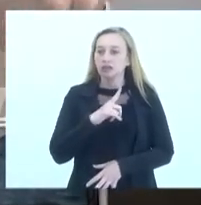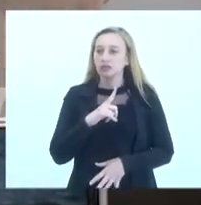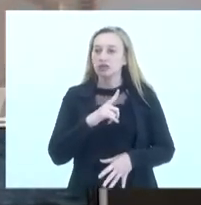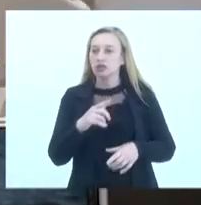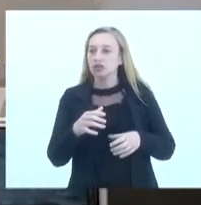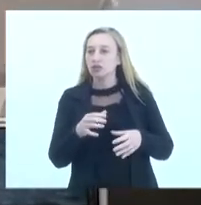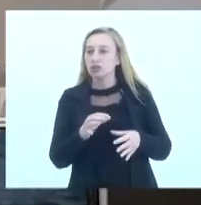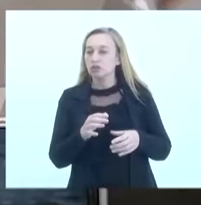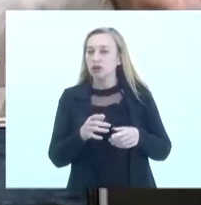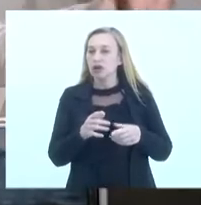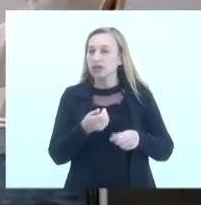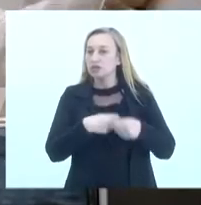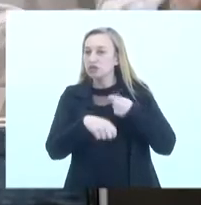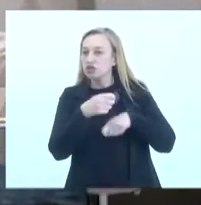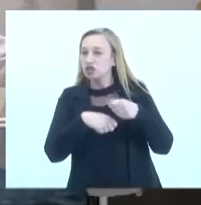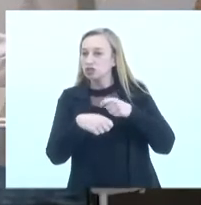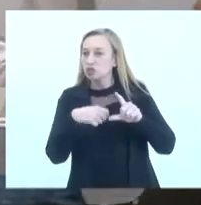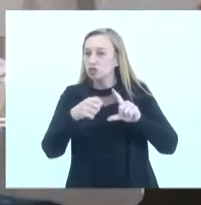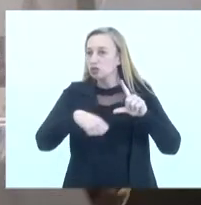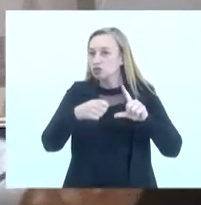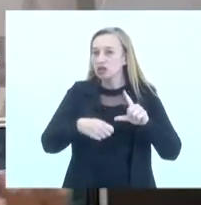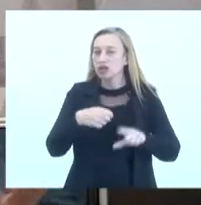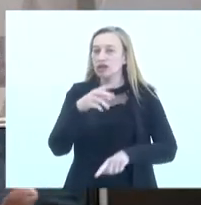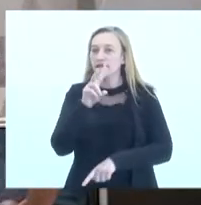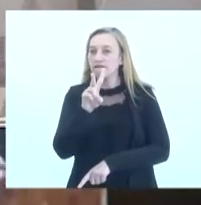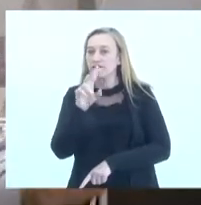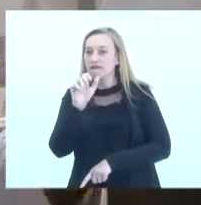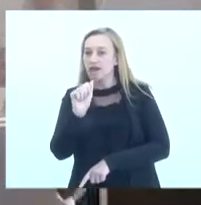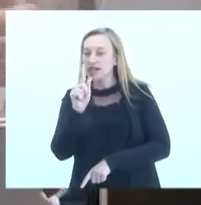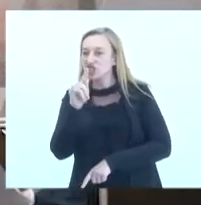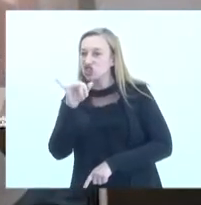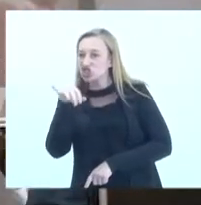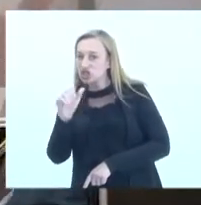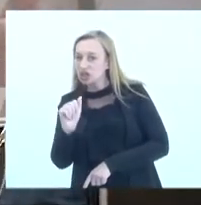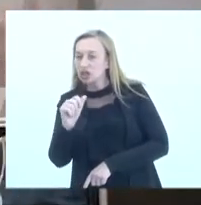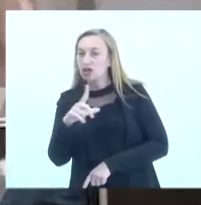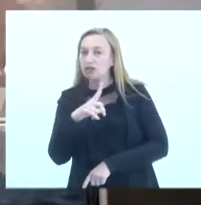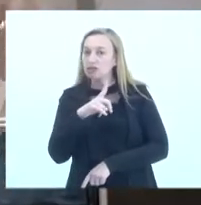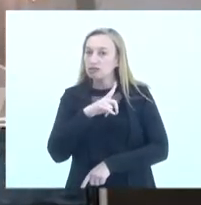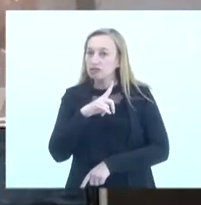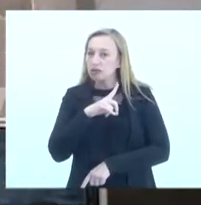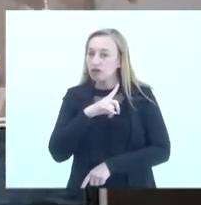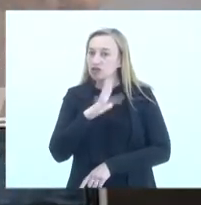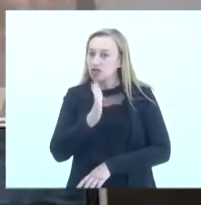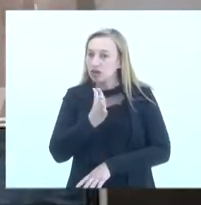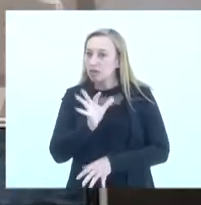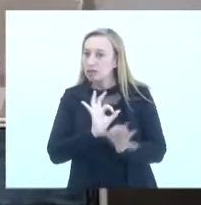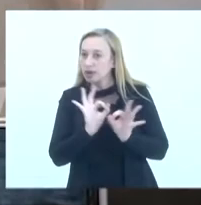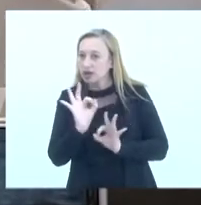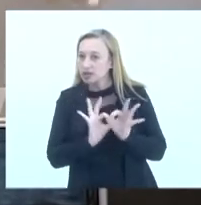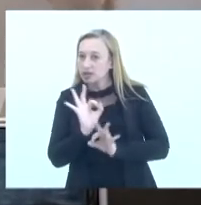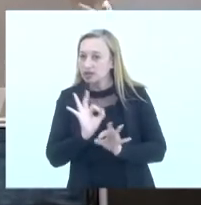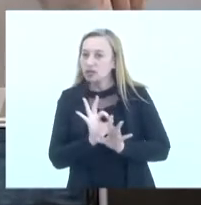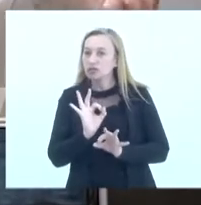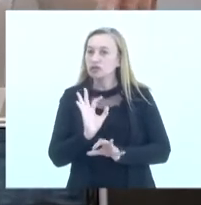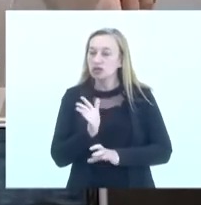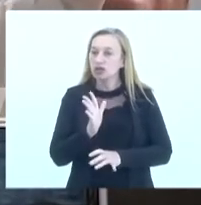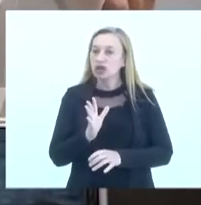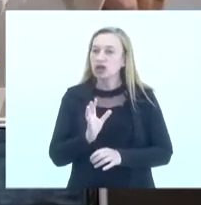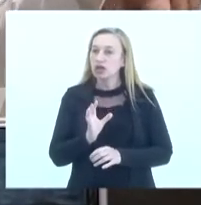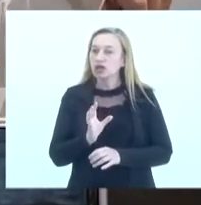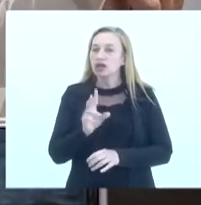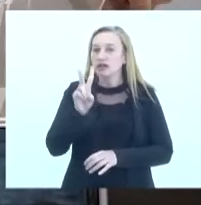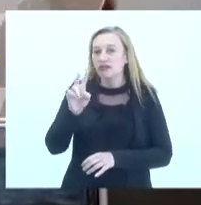logístico de Varginha, ele tem disposição, que ele já opera o EAD hoje lá